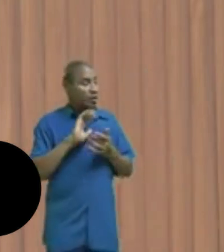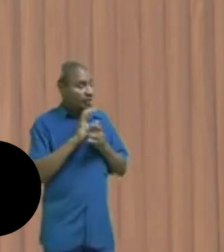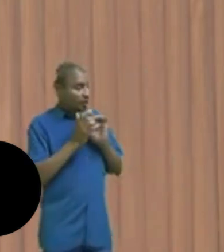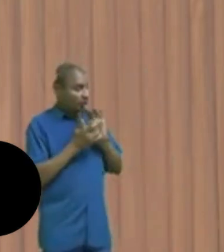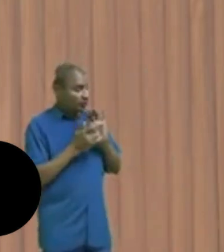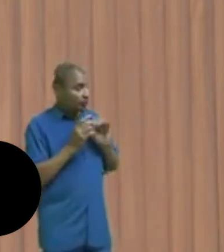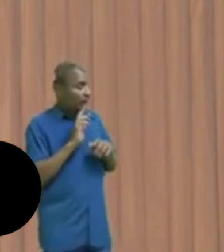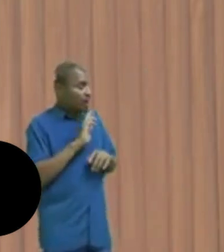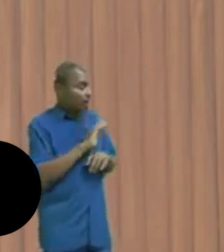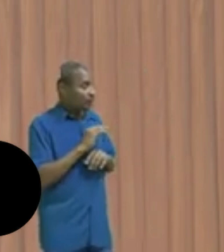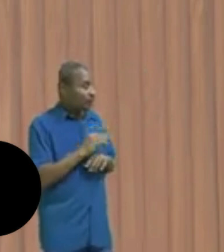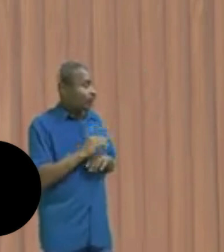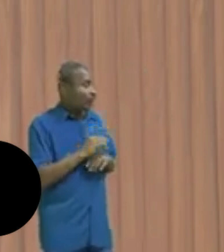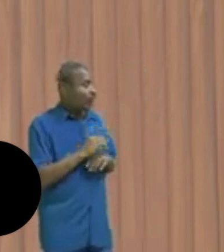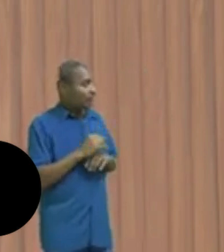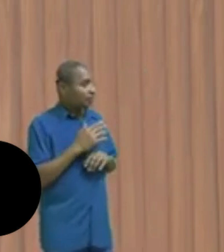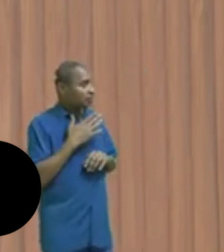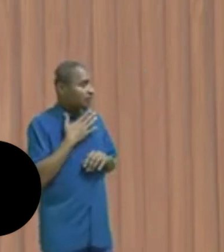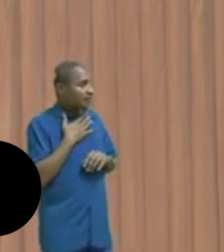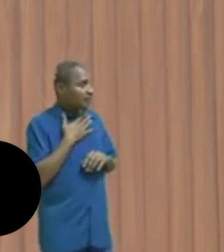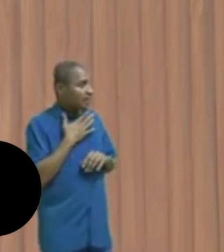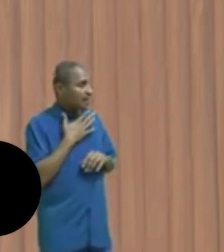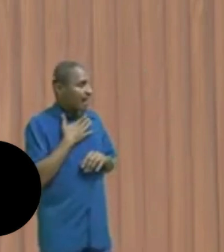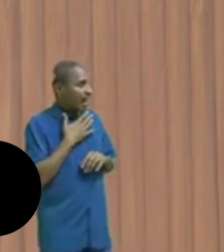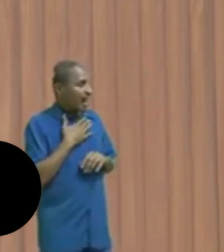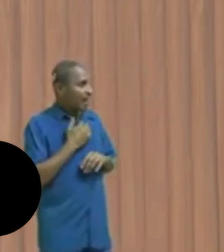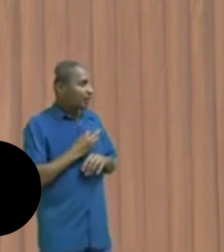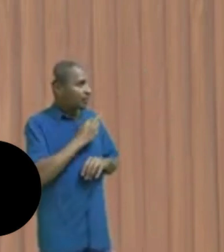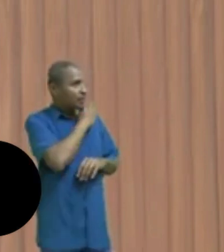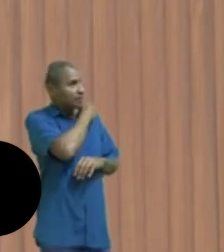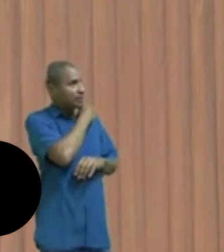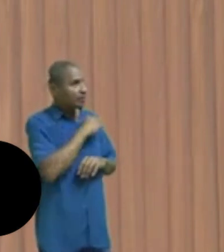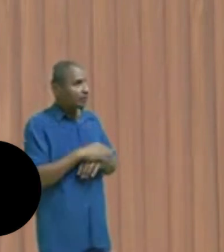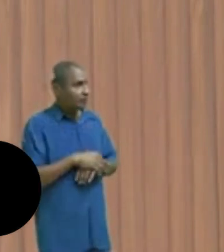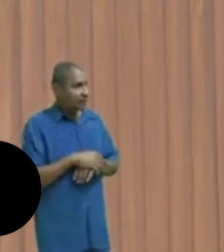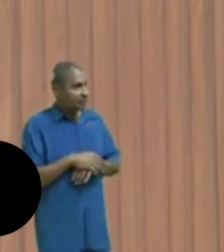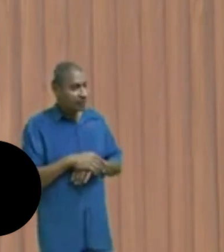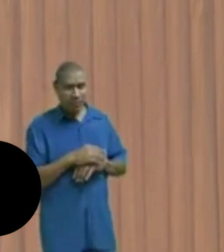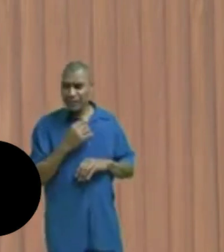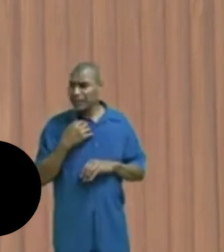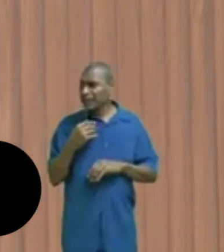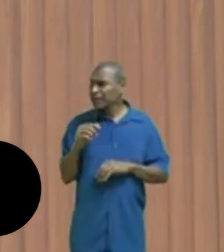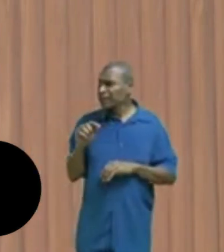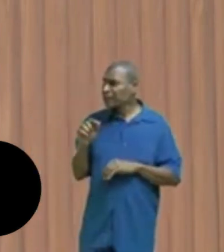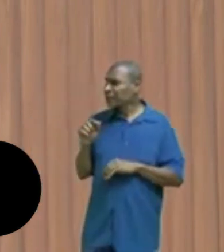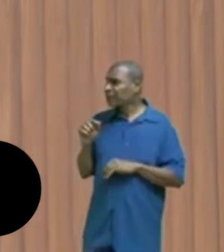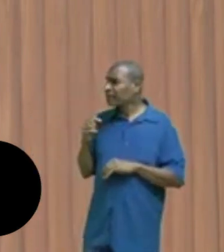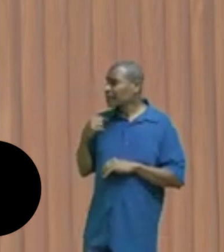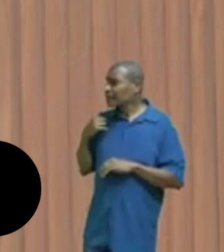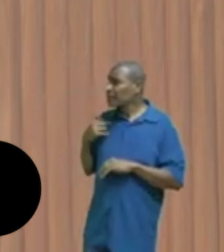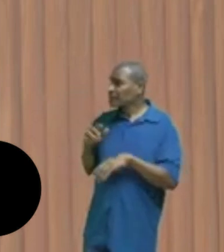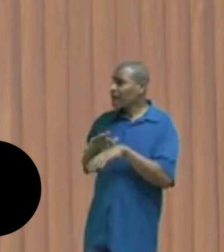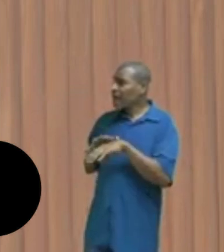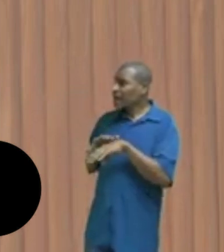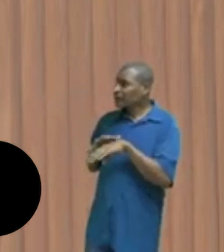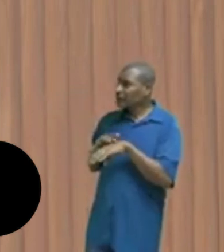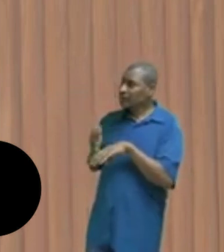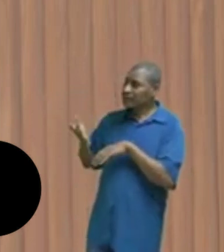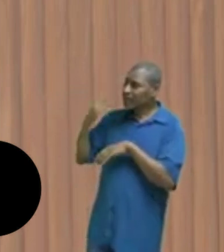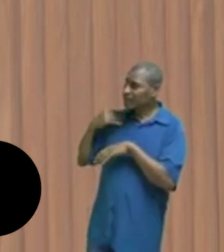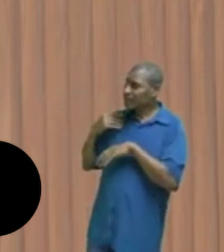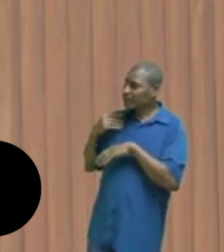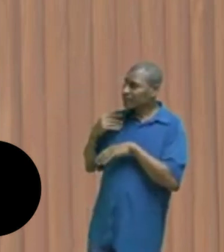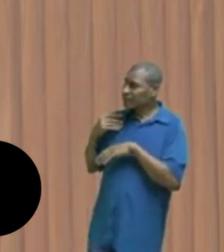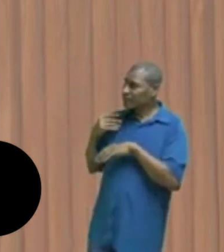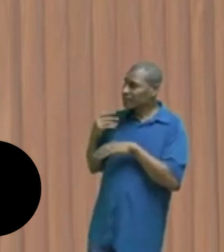Onde está o homem que me curou para que eu possa adorá-lo? Eu sou o Cristo. É